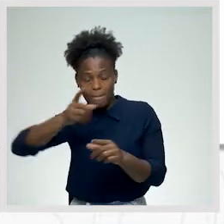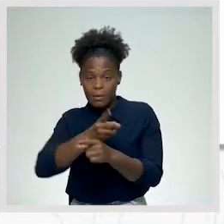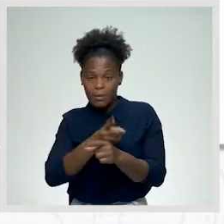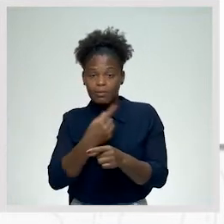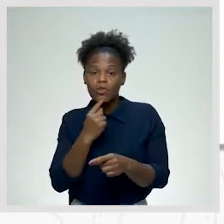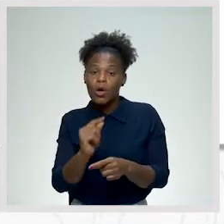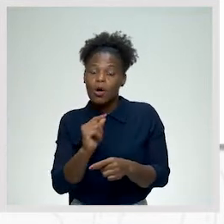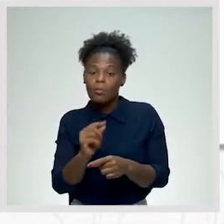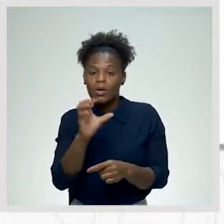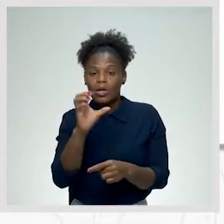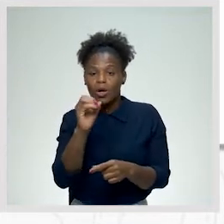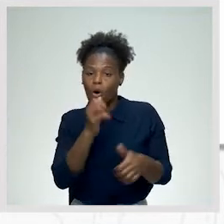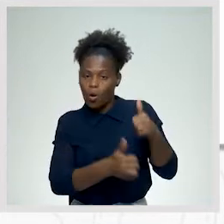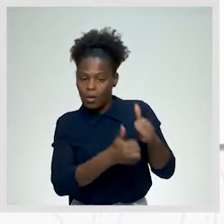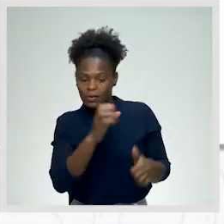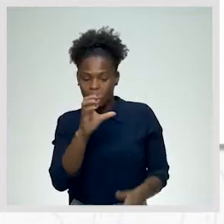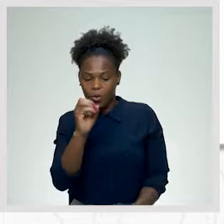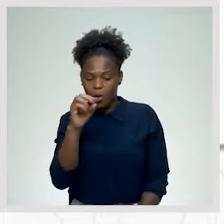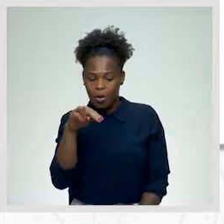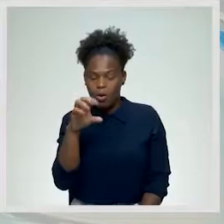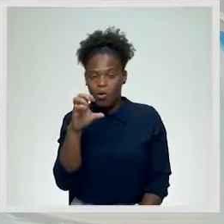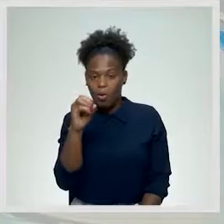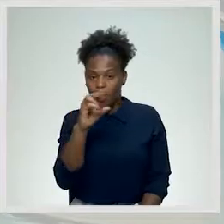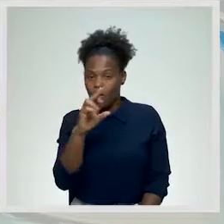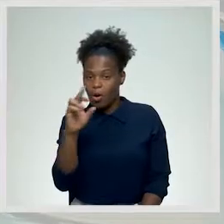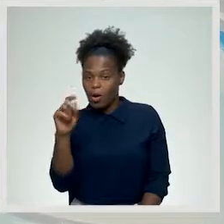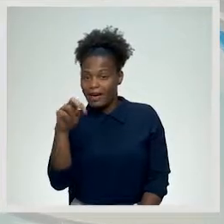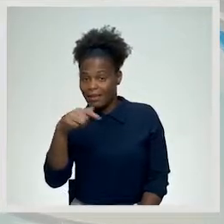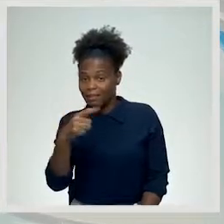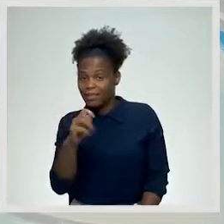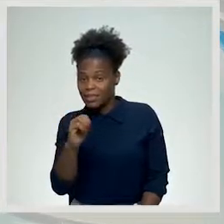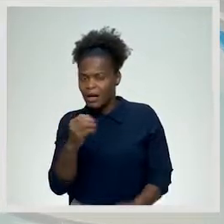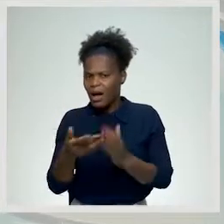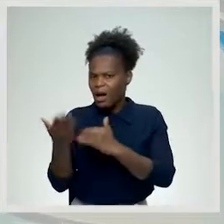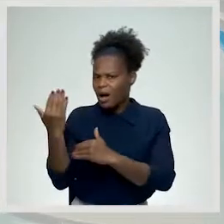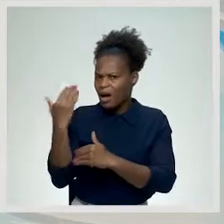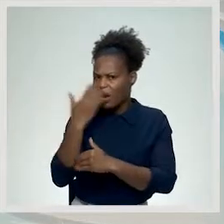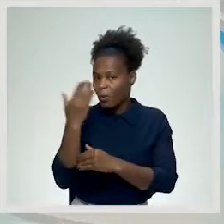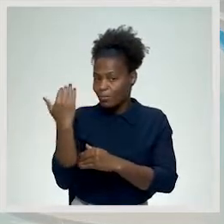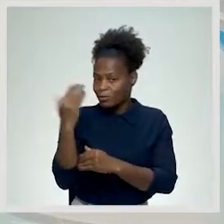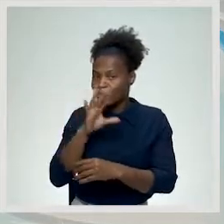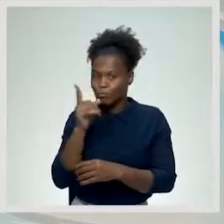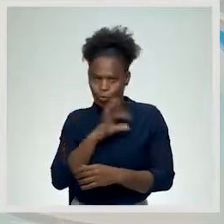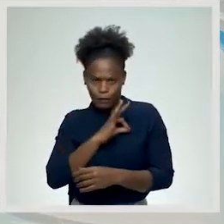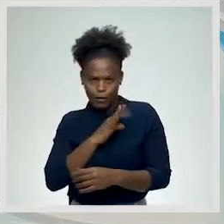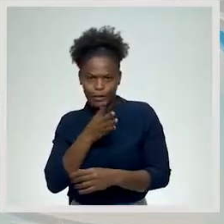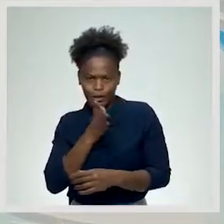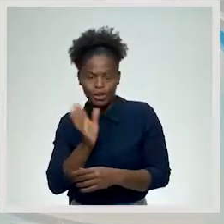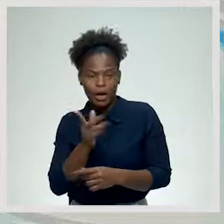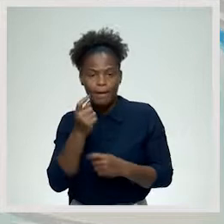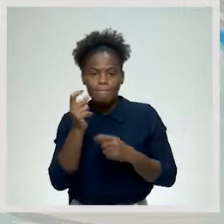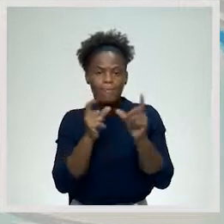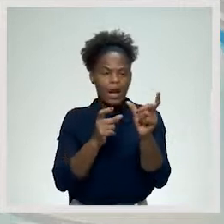ângulos congruentes. O professor, numa das aulas anteriores, já tinha feito referência à